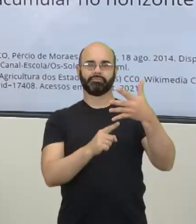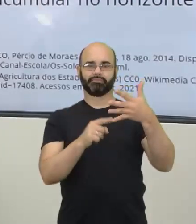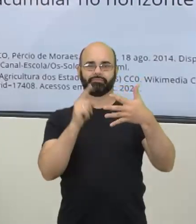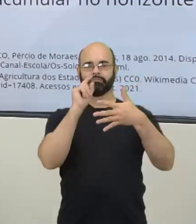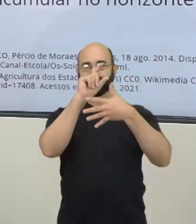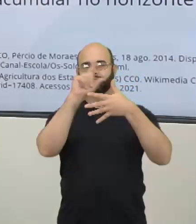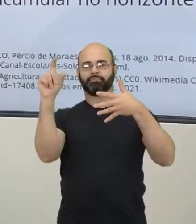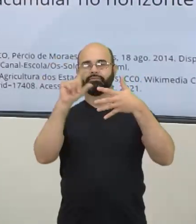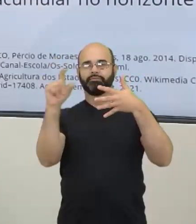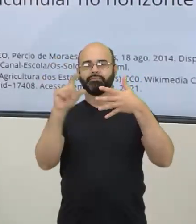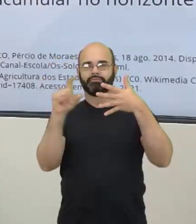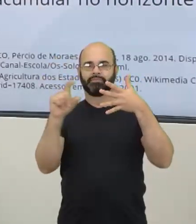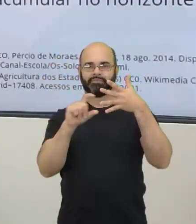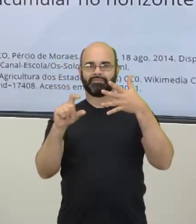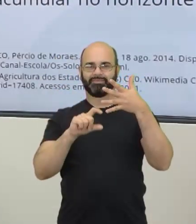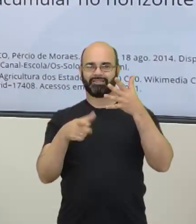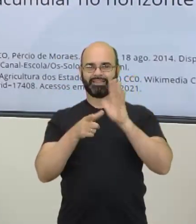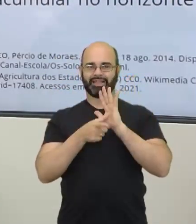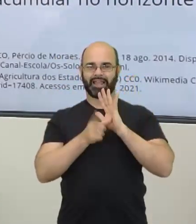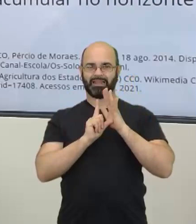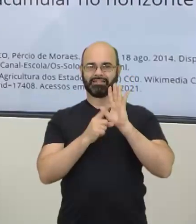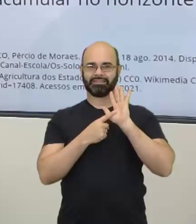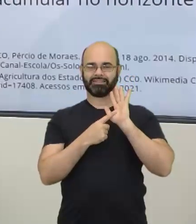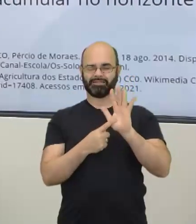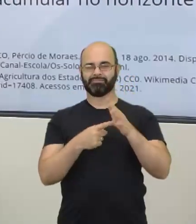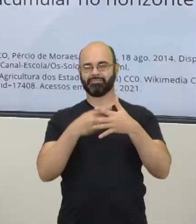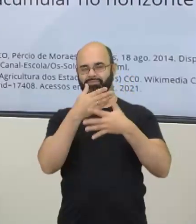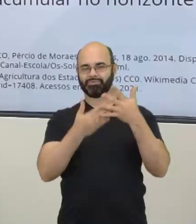né? Basicamente, é o que forma aí o